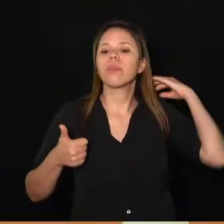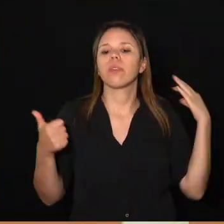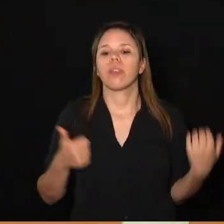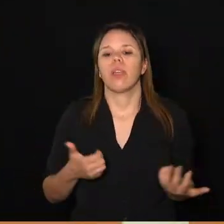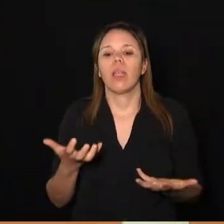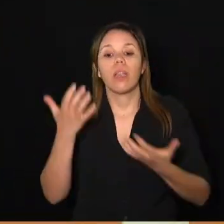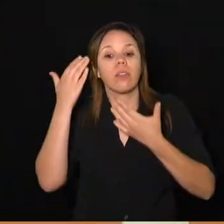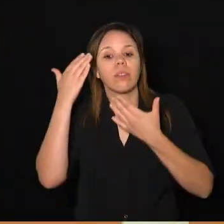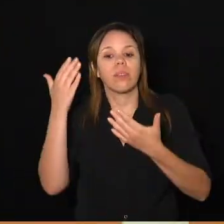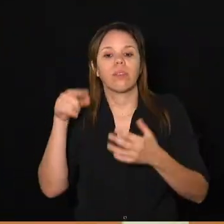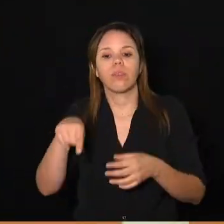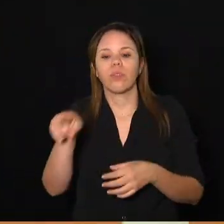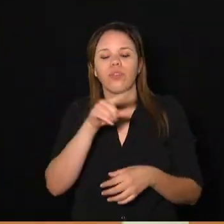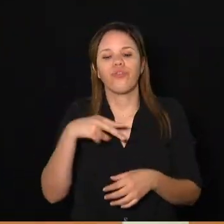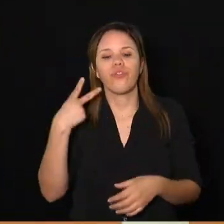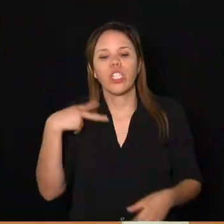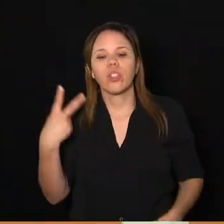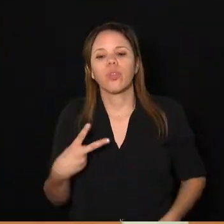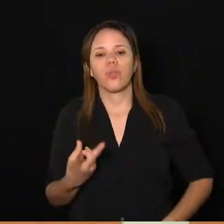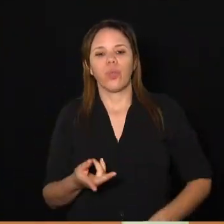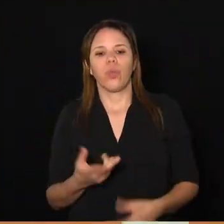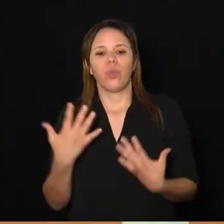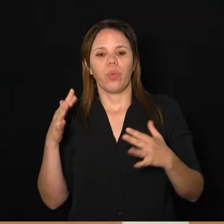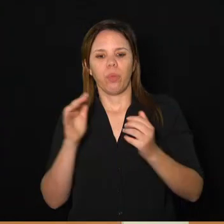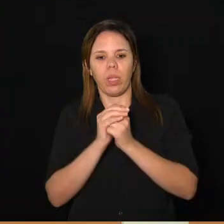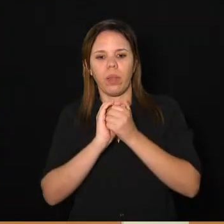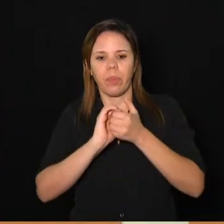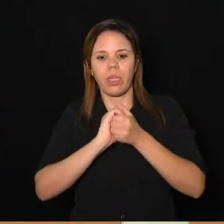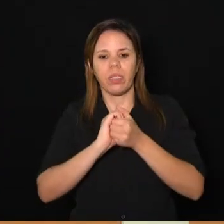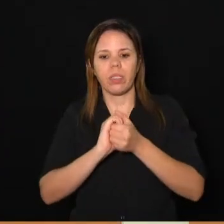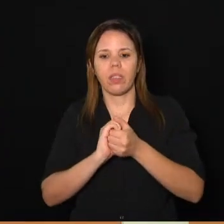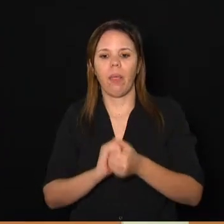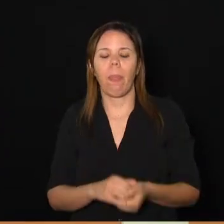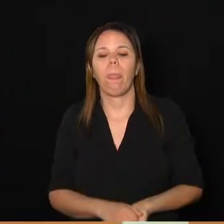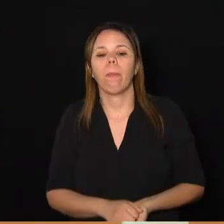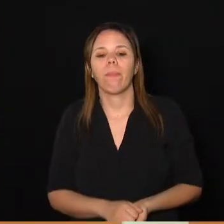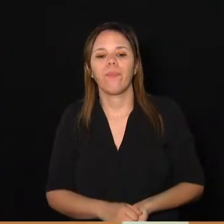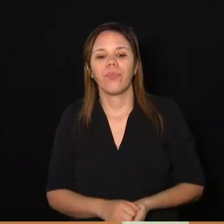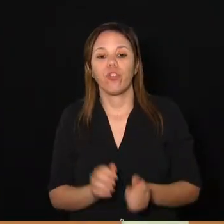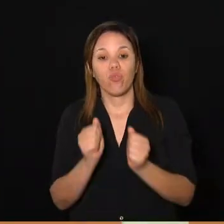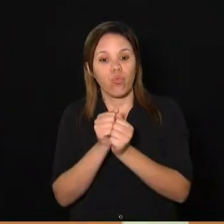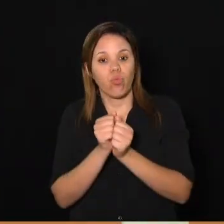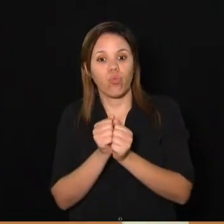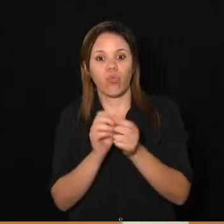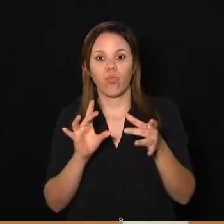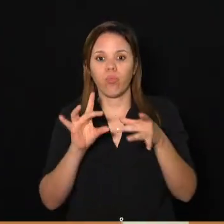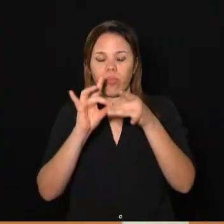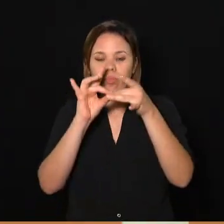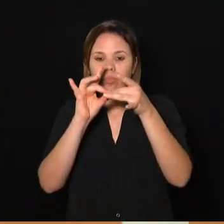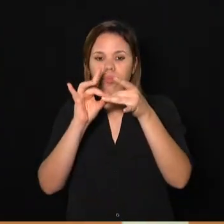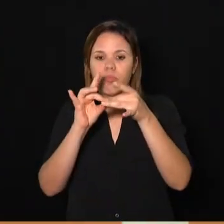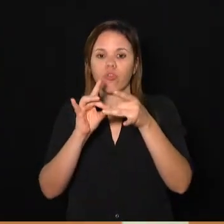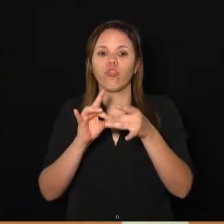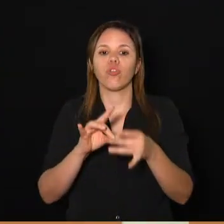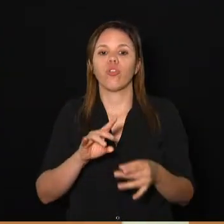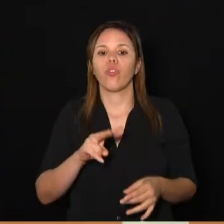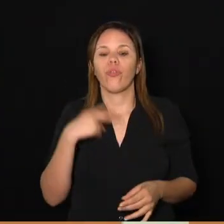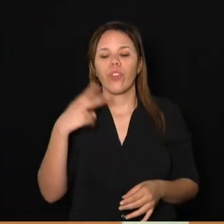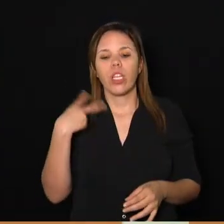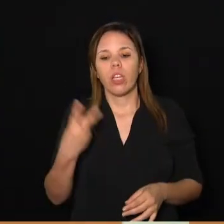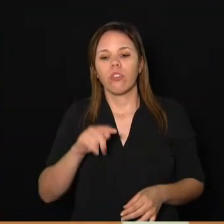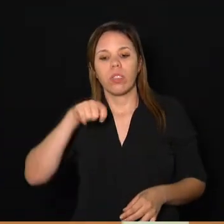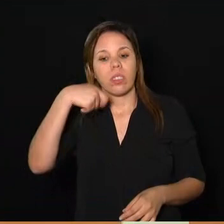vereador por estar realizando em conjunto com o vereador vermelho essa audiência pública e mostrar a